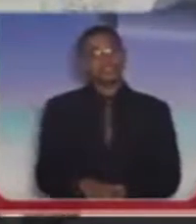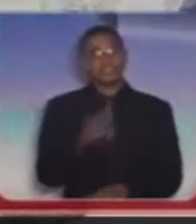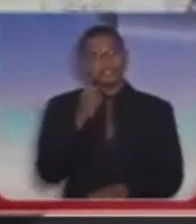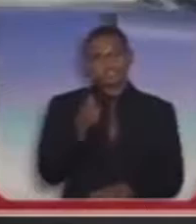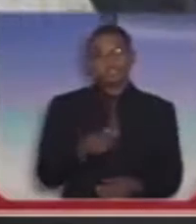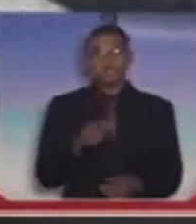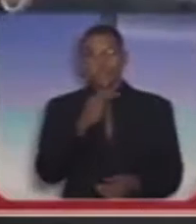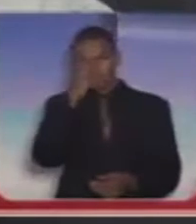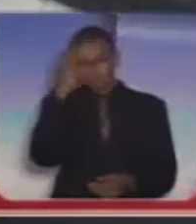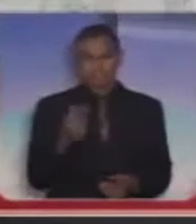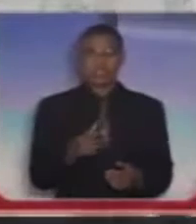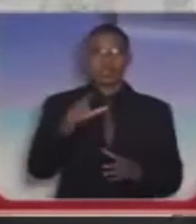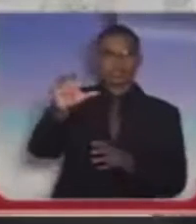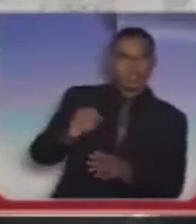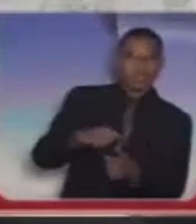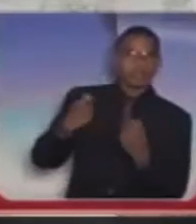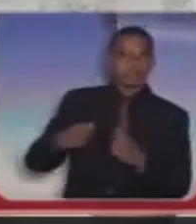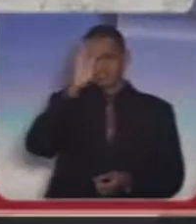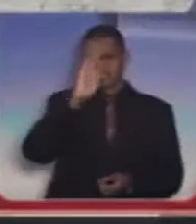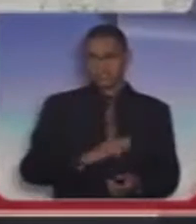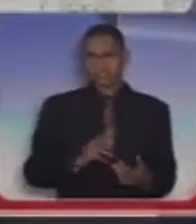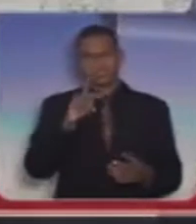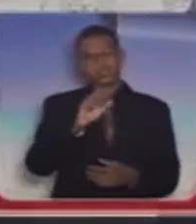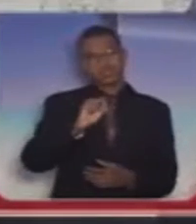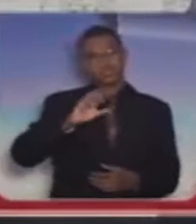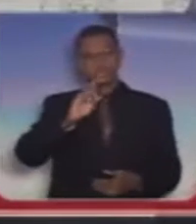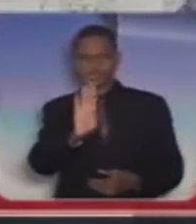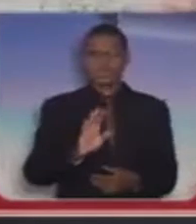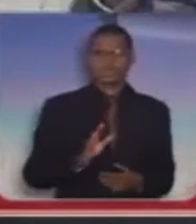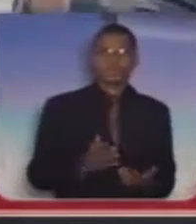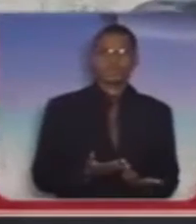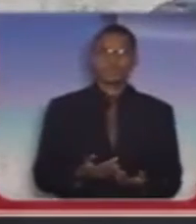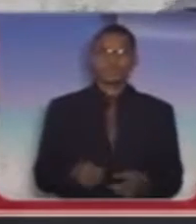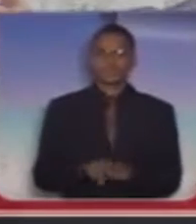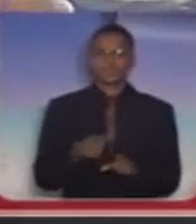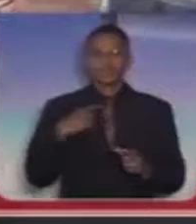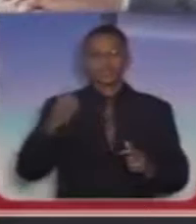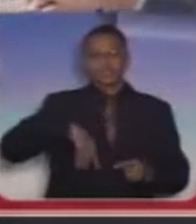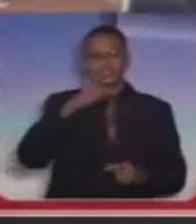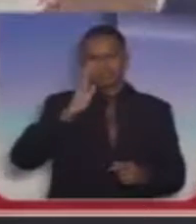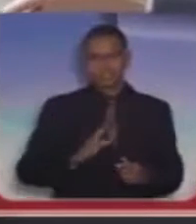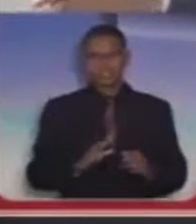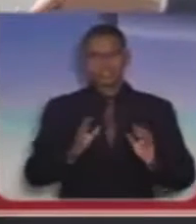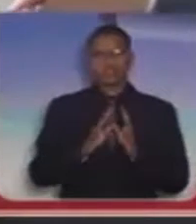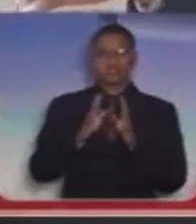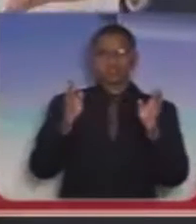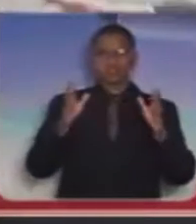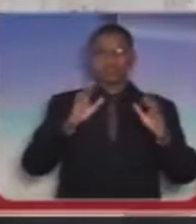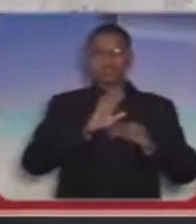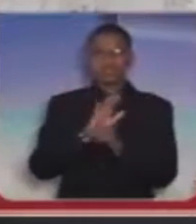pegar o dinheiro lá que se pisar batata vou matar viu além de antevisão do país ainda um